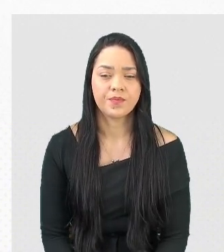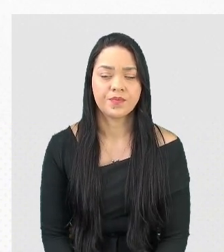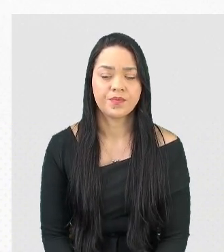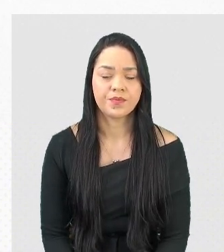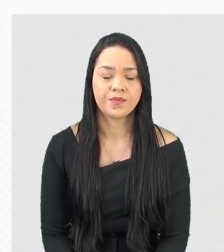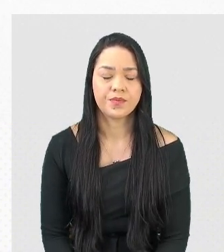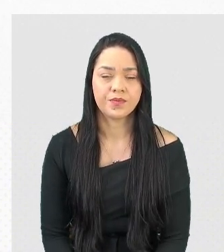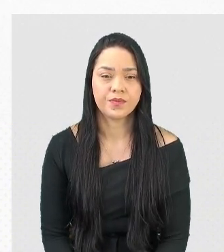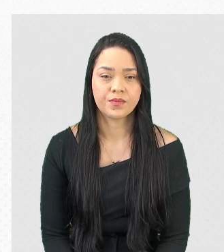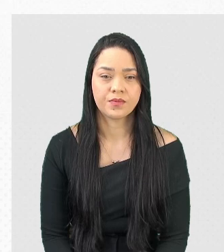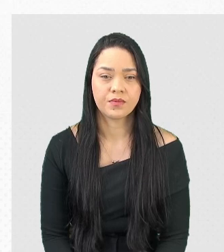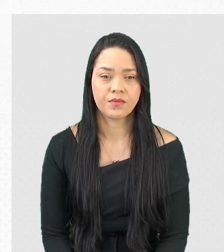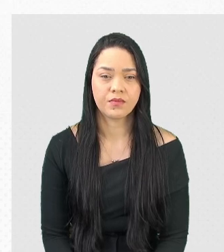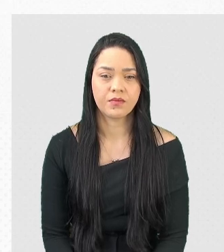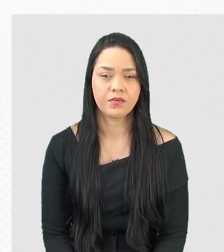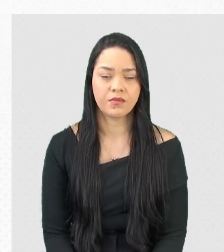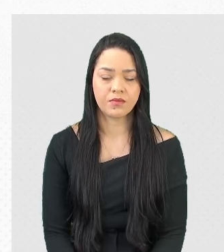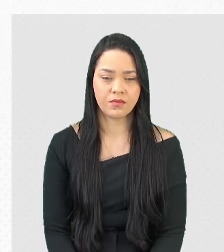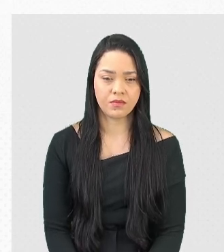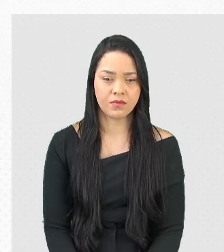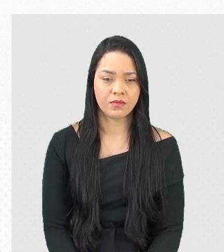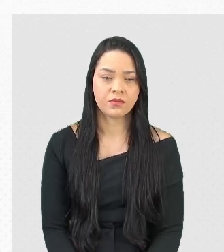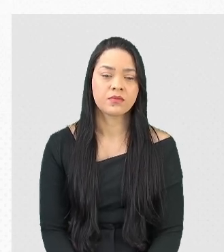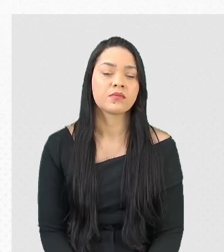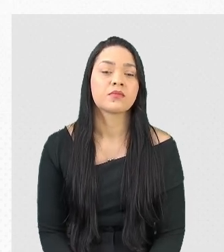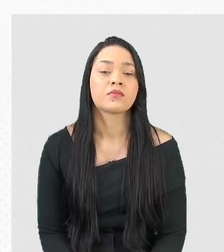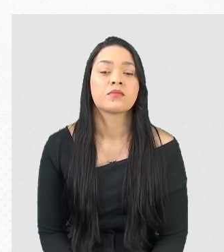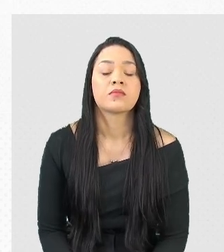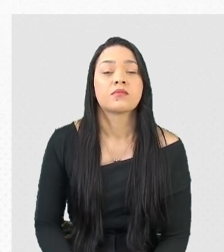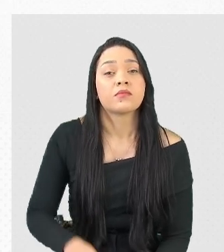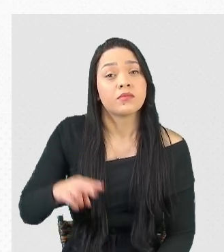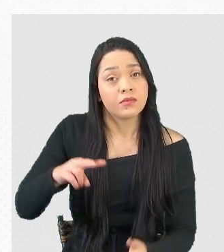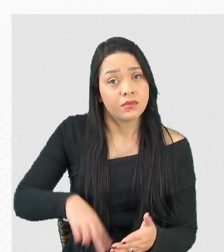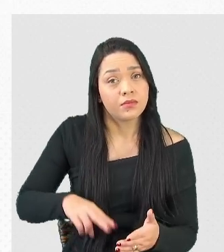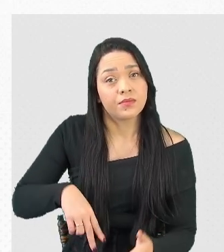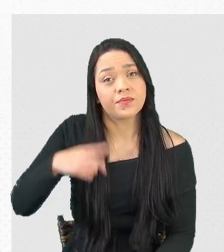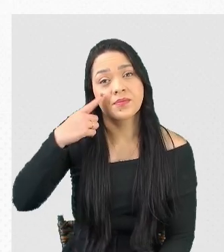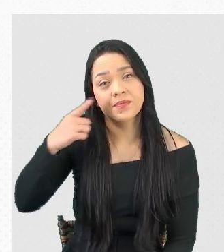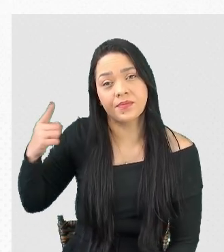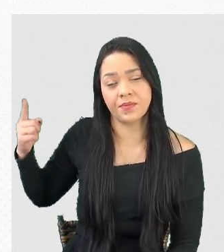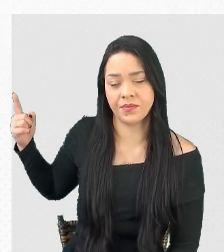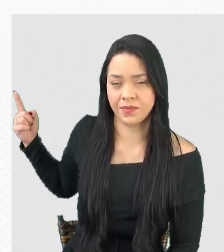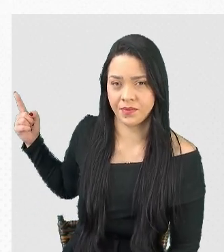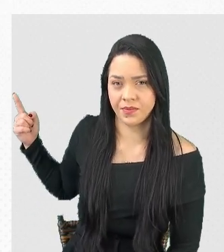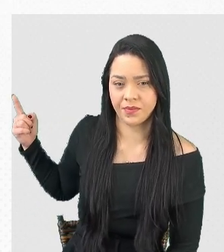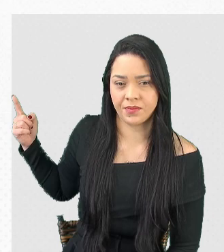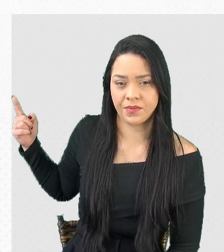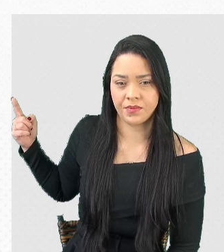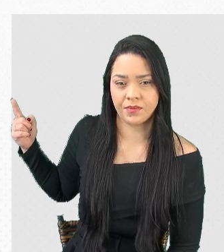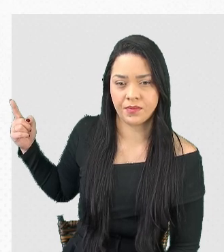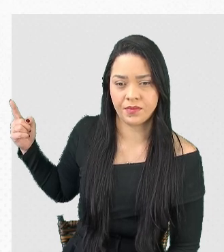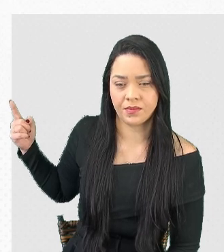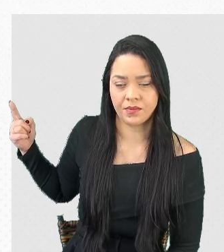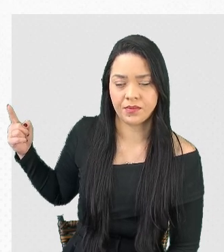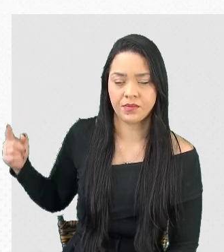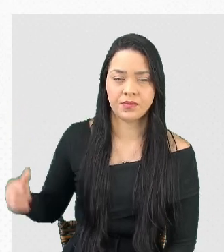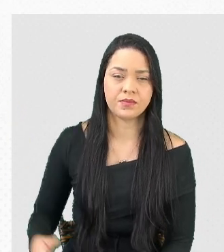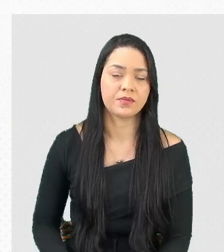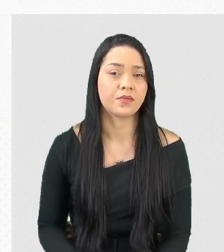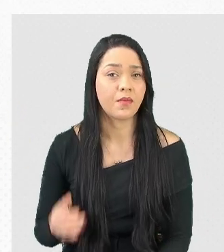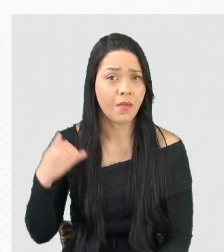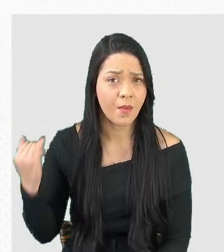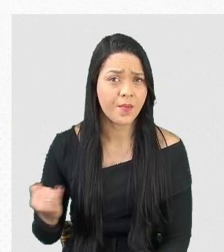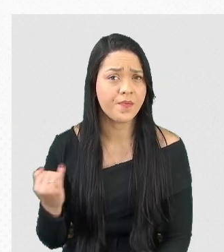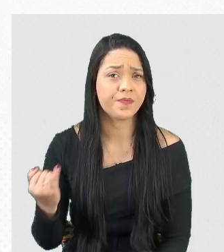Leia as informações. Essa aqui, gente, olha, é muito importante quando você pega uma questão como essa, porque quando já traz